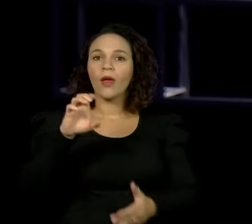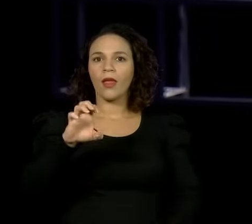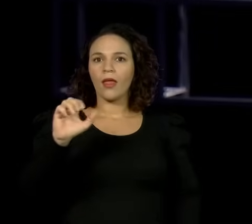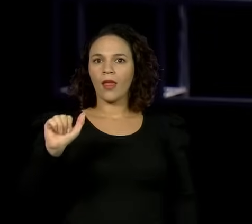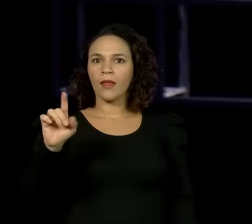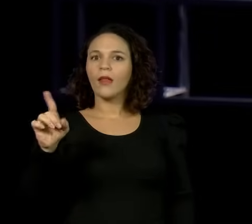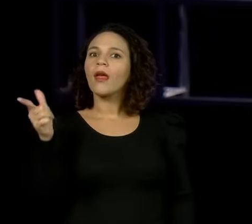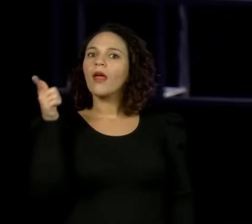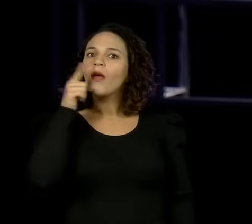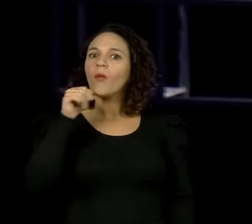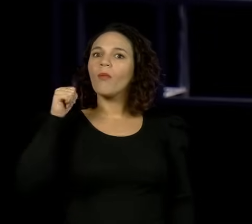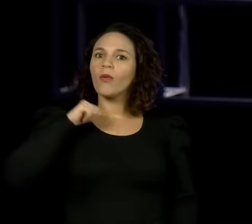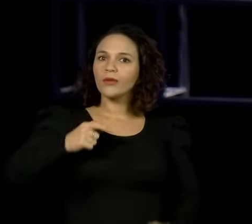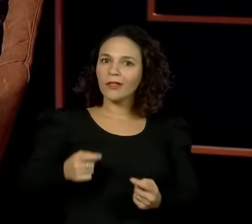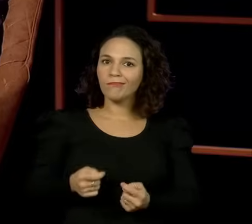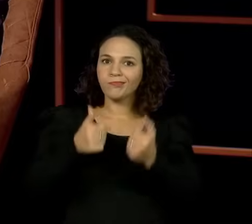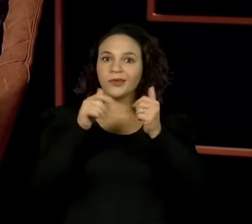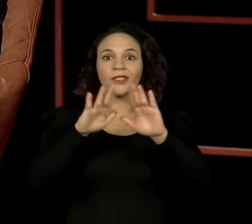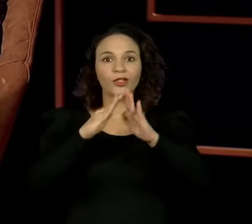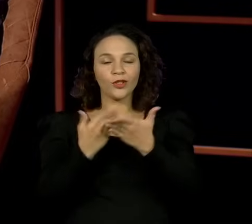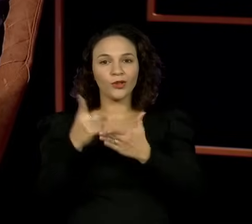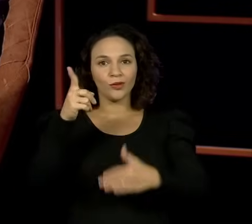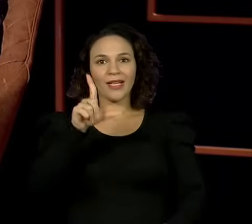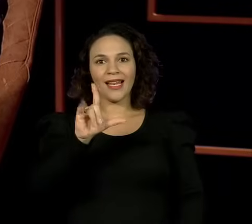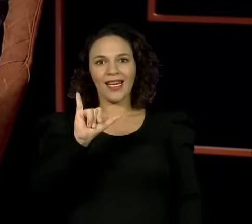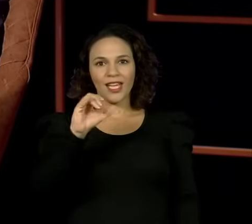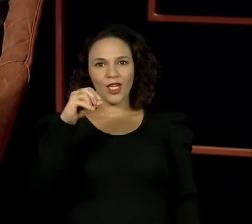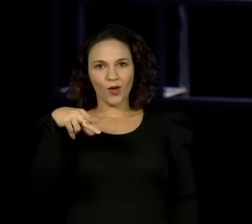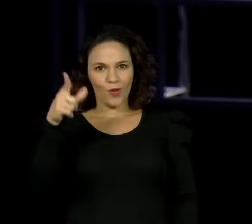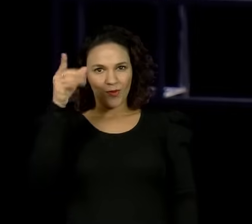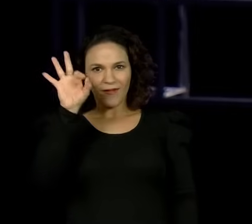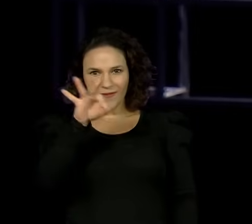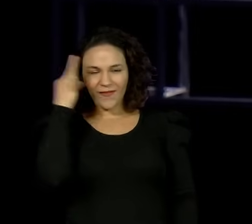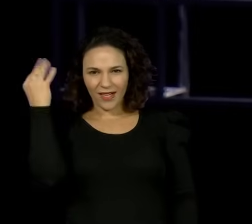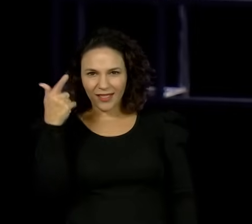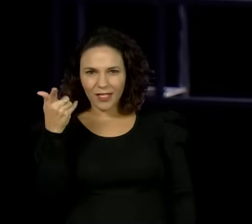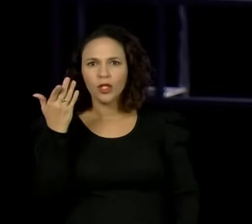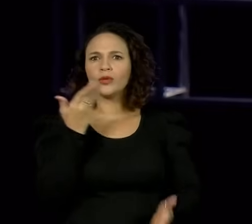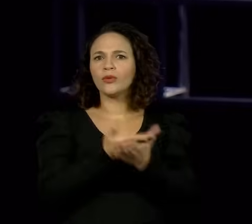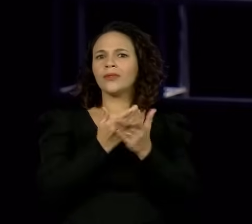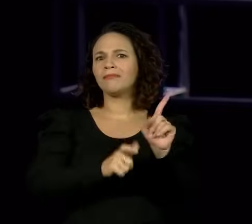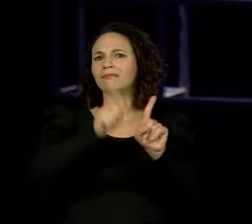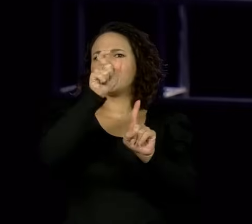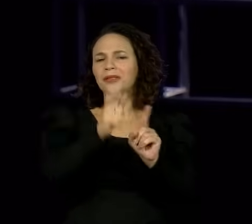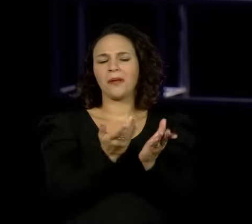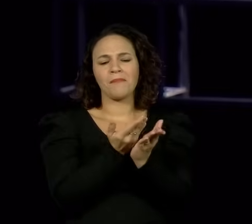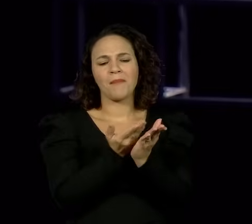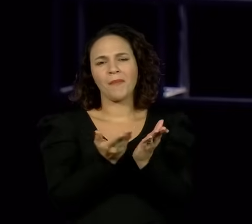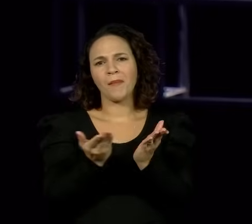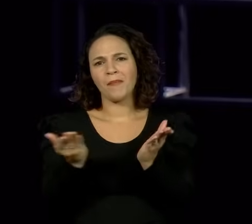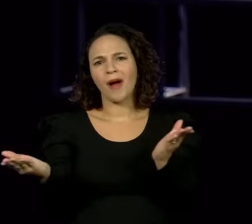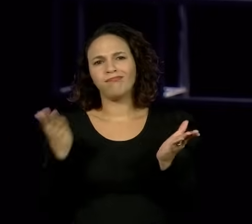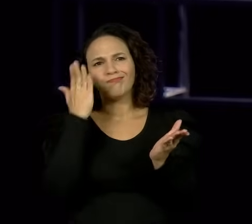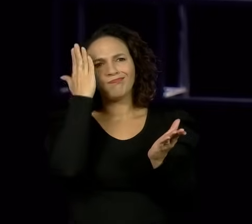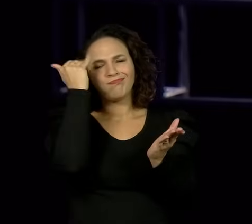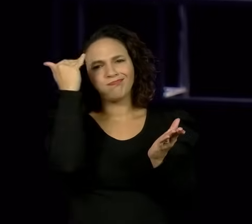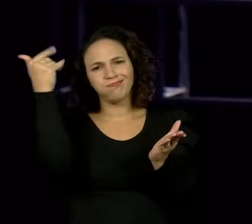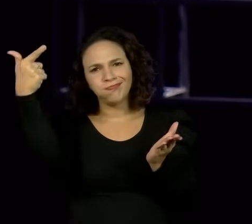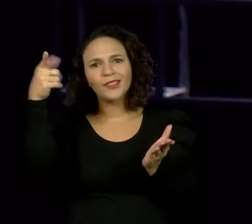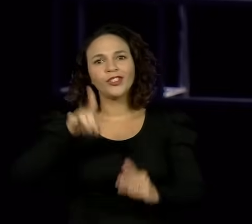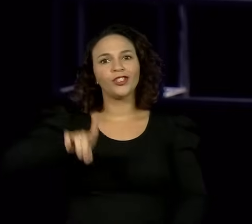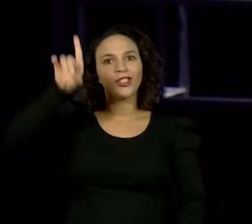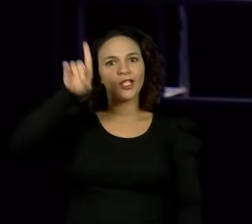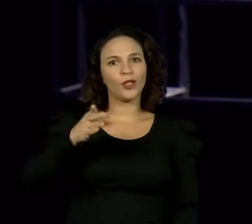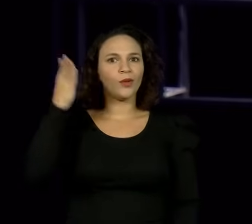uma bolsa de estudos para Lyon, na França, né? E foi estudar com um dos mais prestigiados dramaturgos e diretores teatrais de